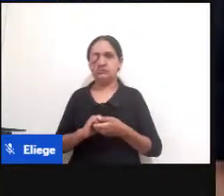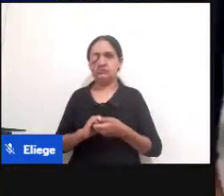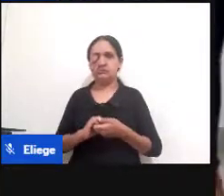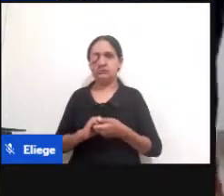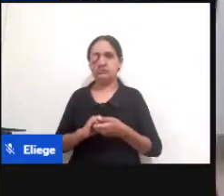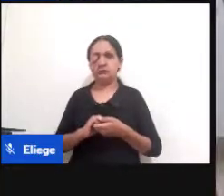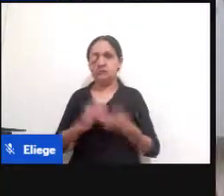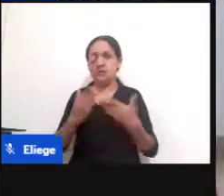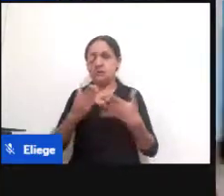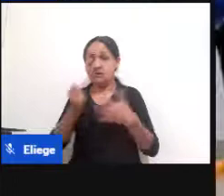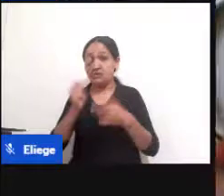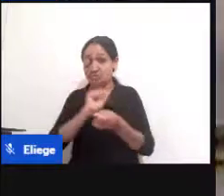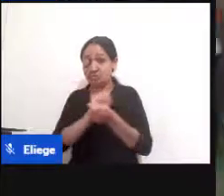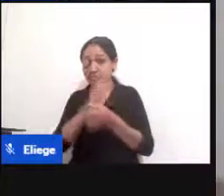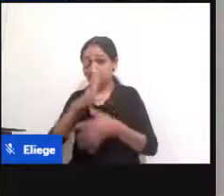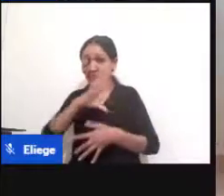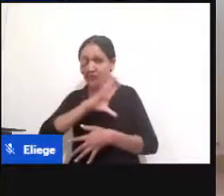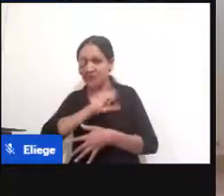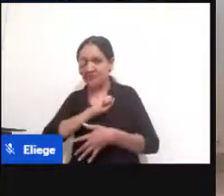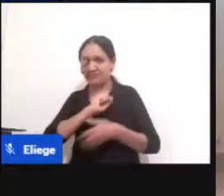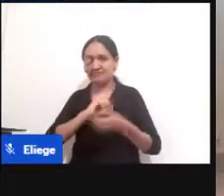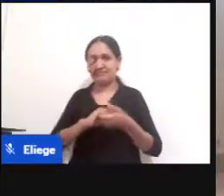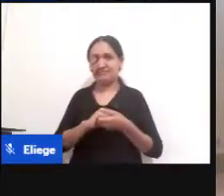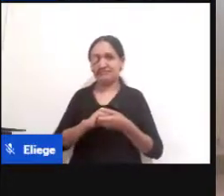Espero que tenham gostado. Muito obrigado.